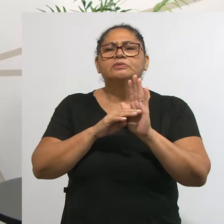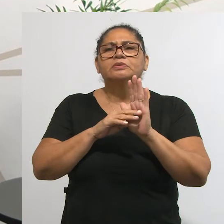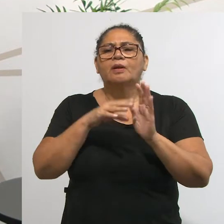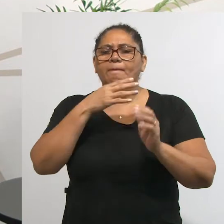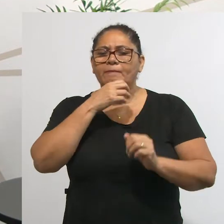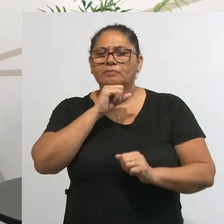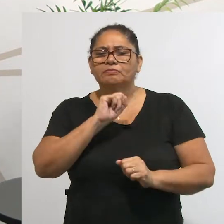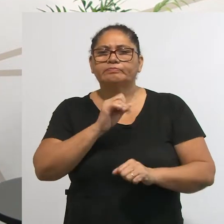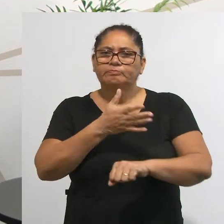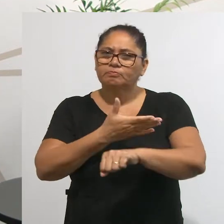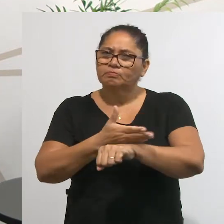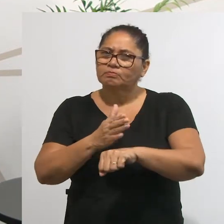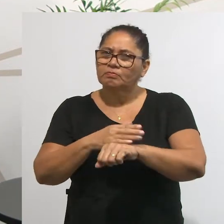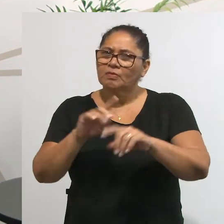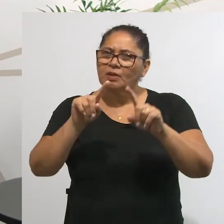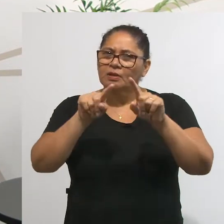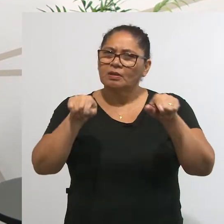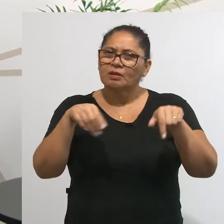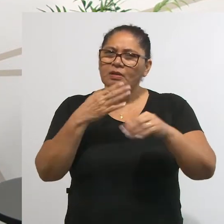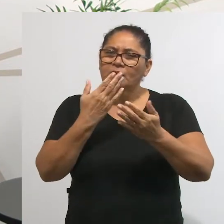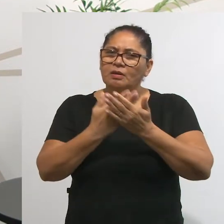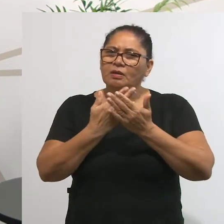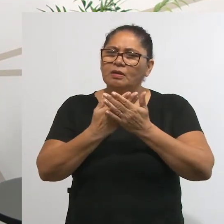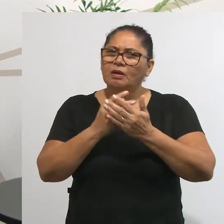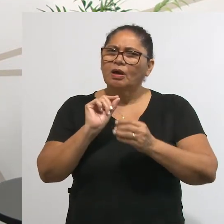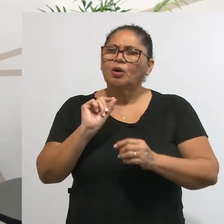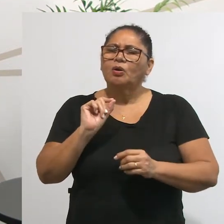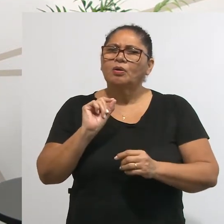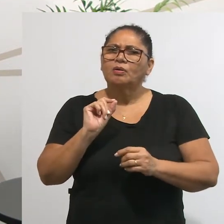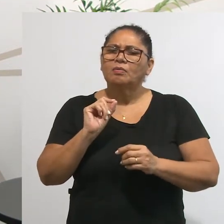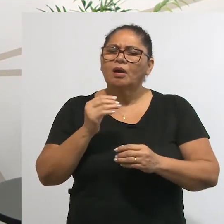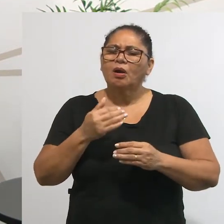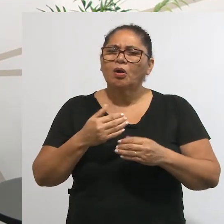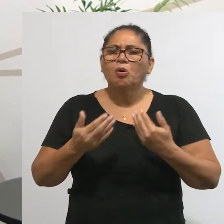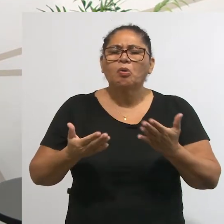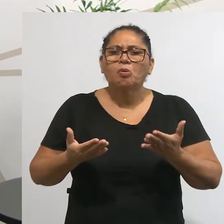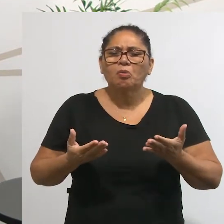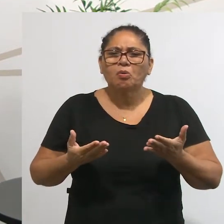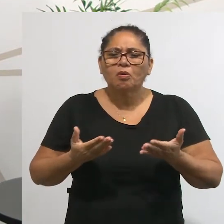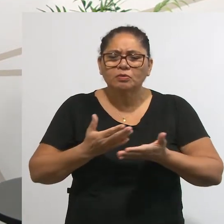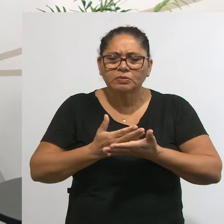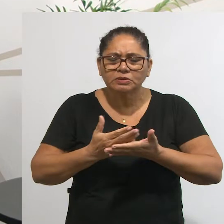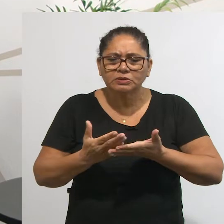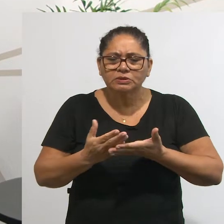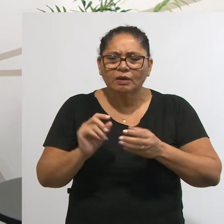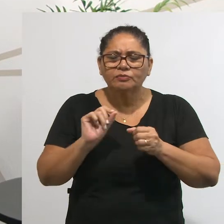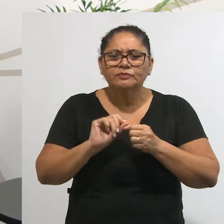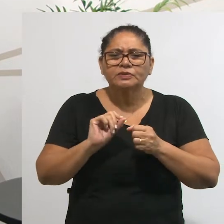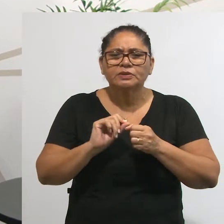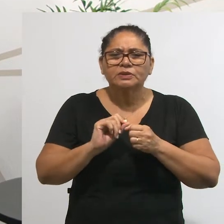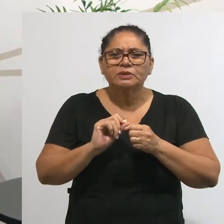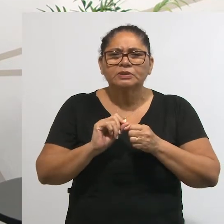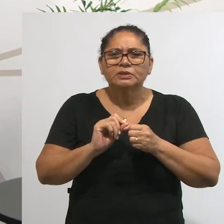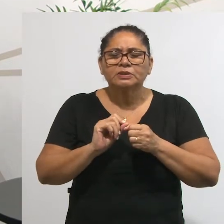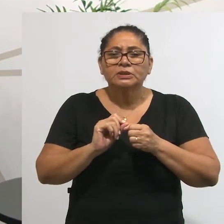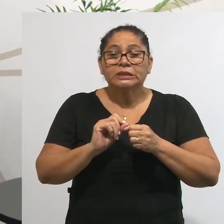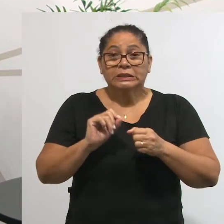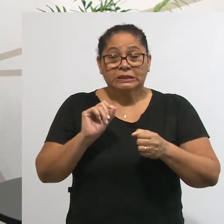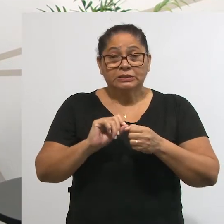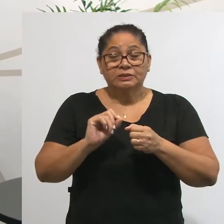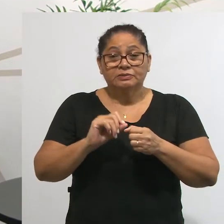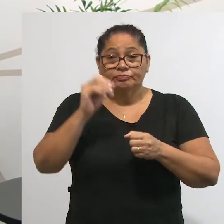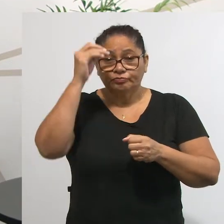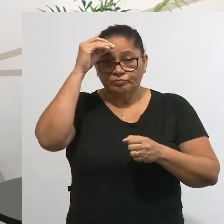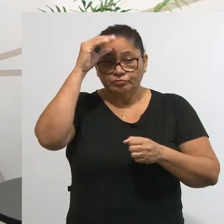método de Paulo Freire ali na prática da sala de aula, como é que o primeiro passo, como que eu poderia fazer? Eu preciso